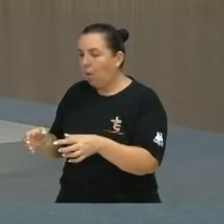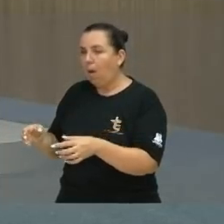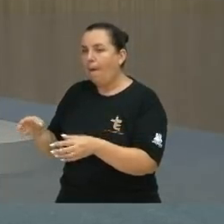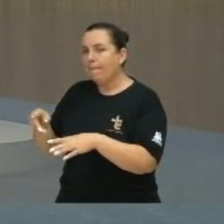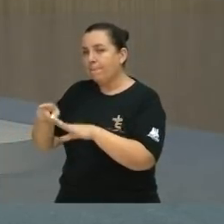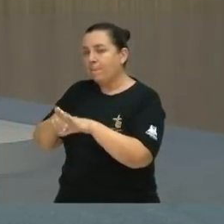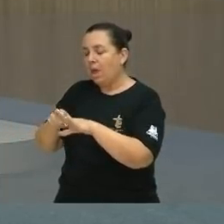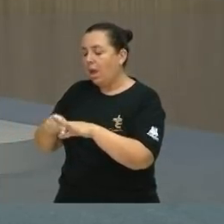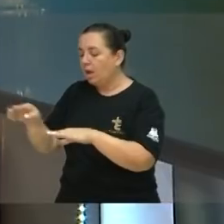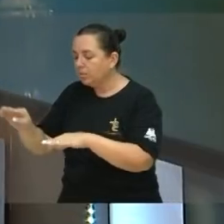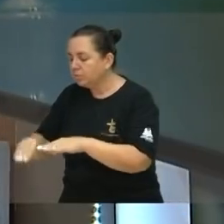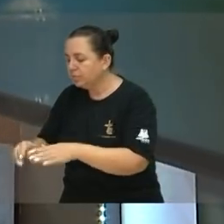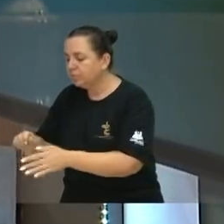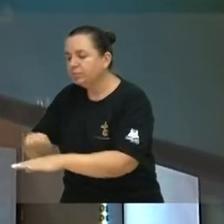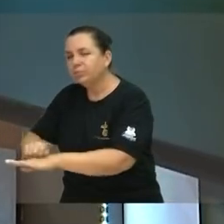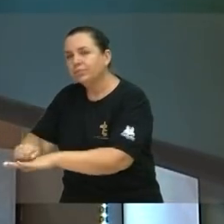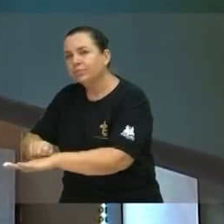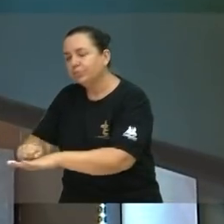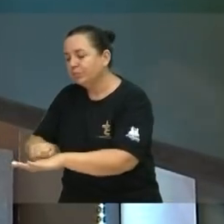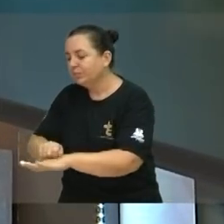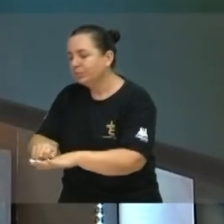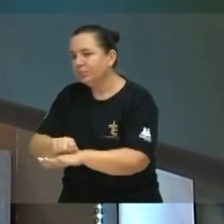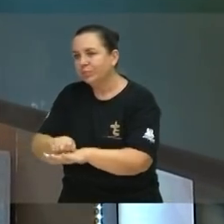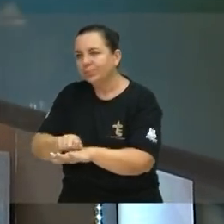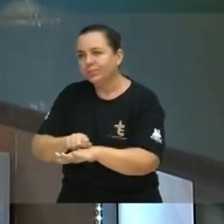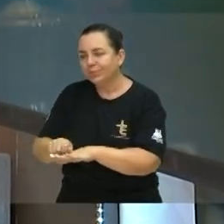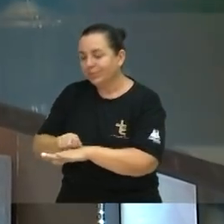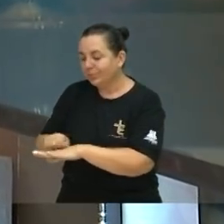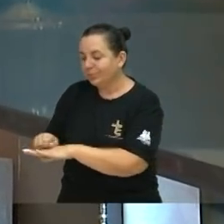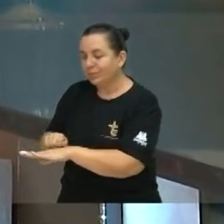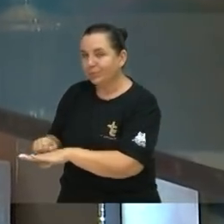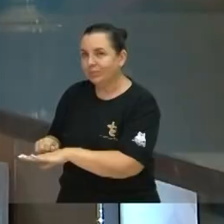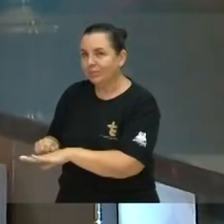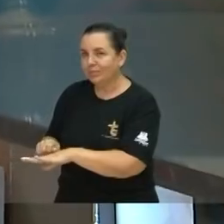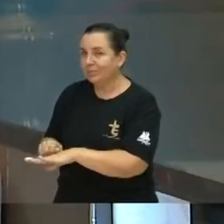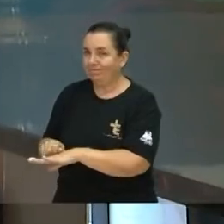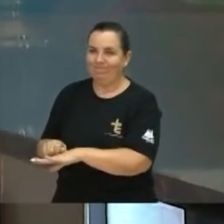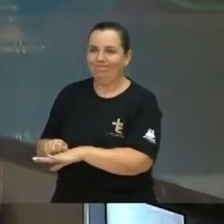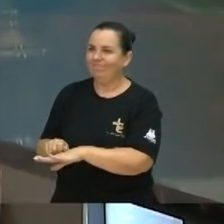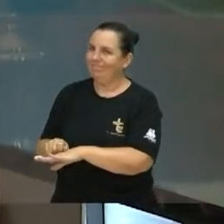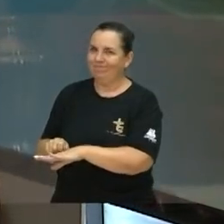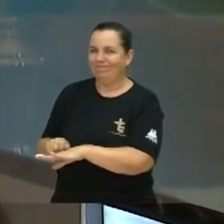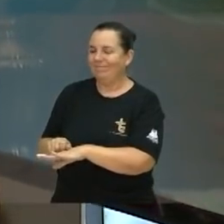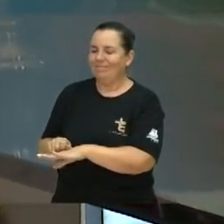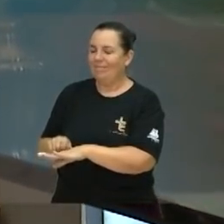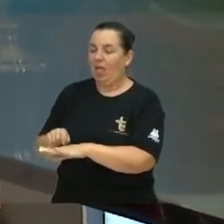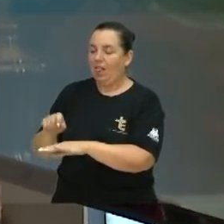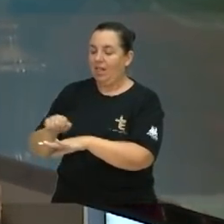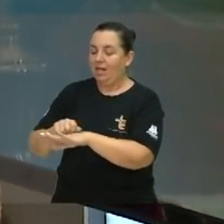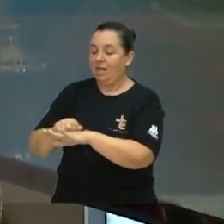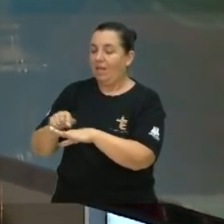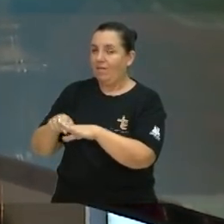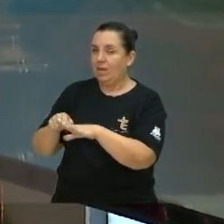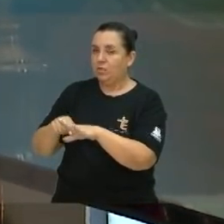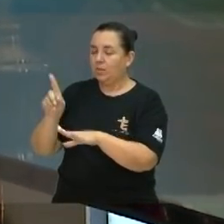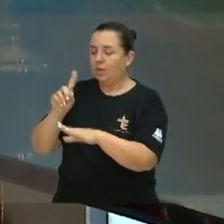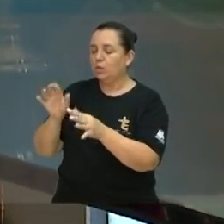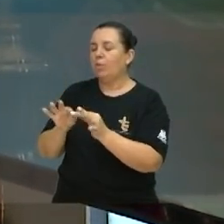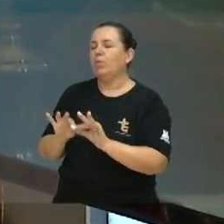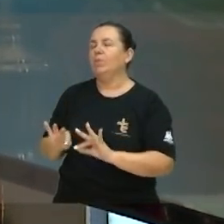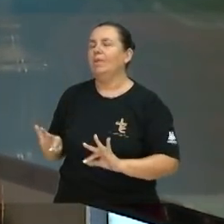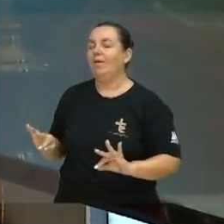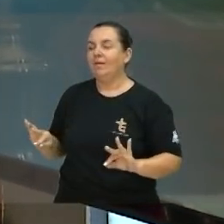jesus lavou os pés a lavar os pés não é apenas humildade de quem se faz